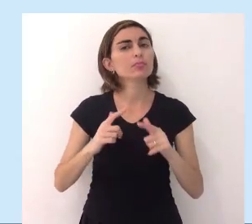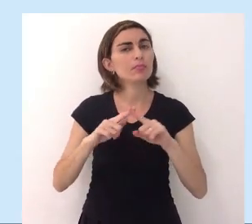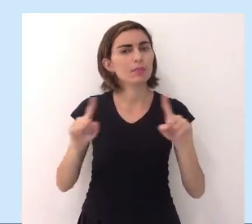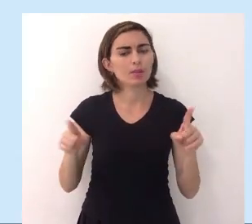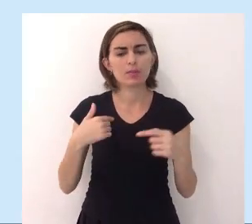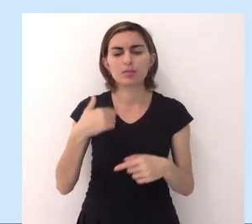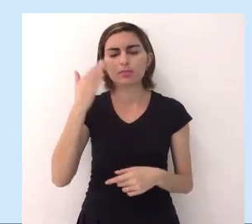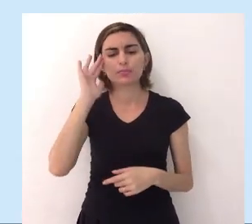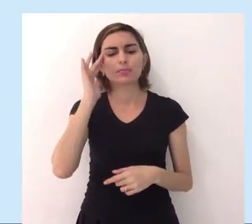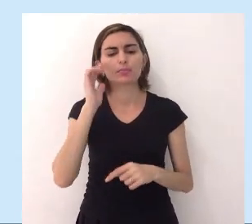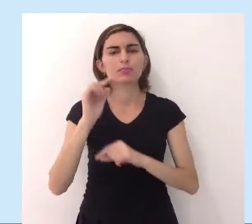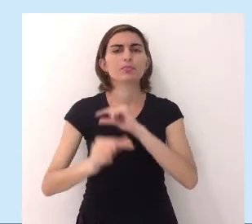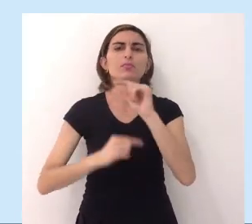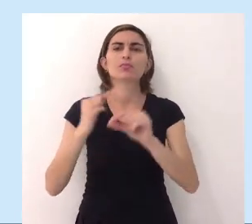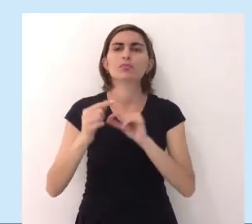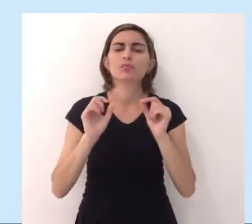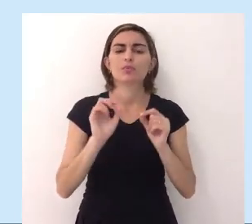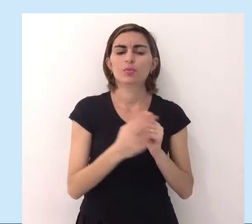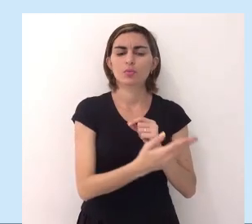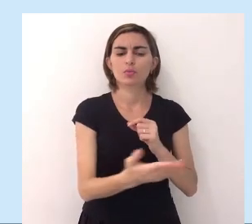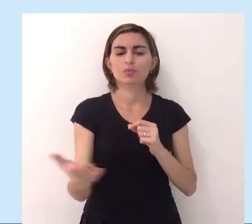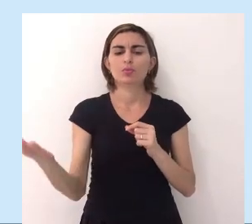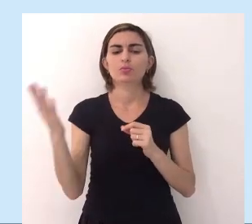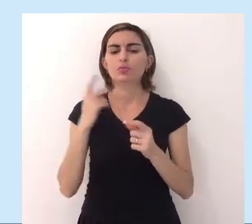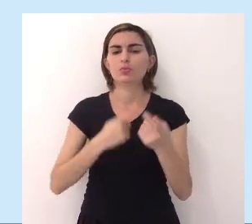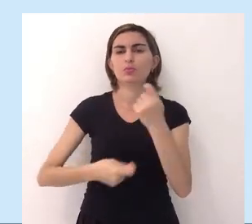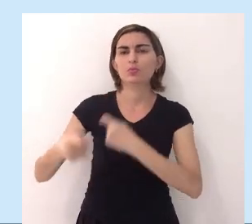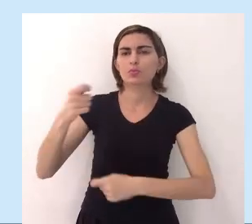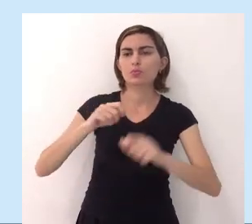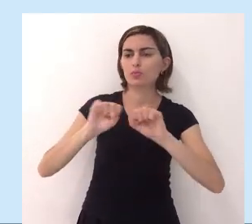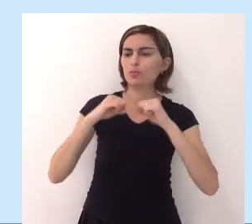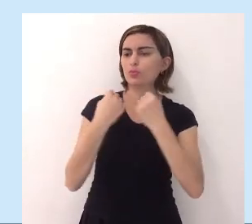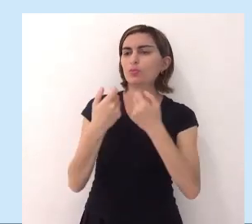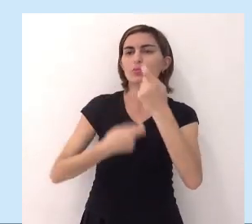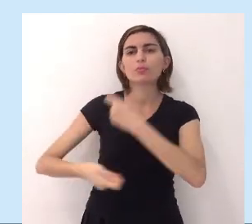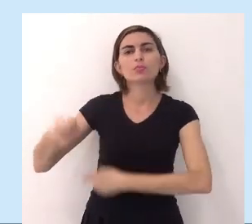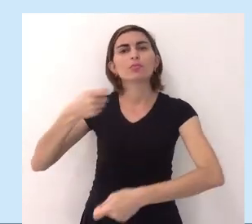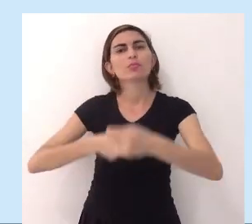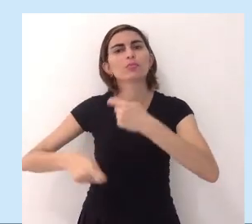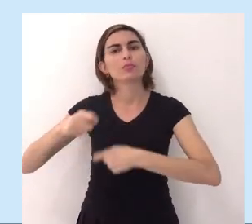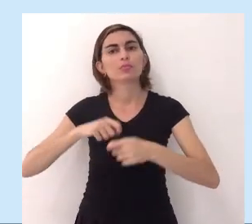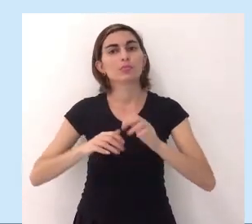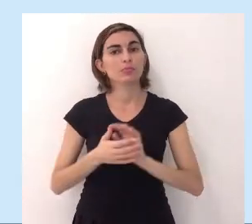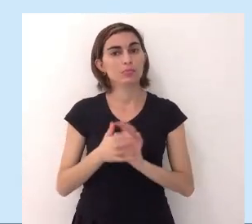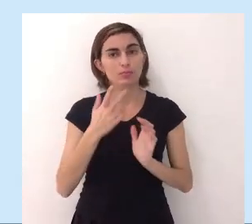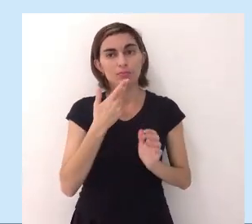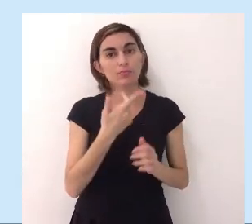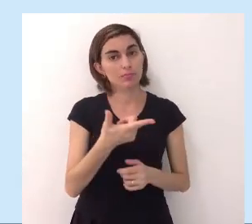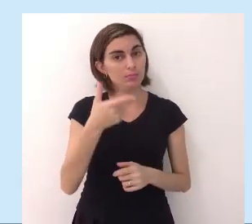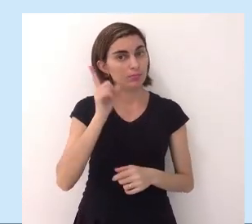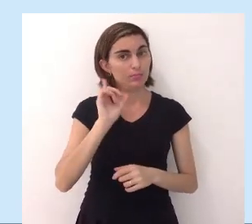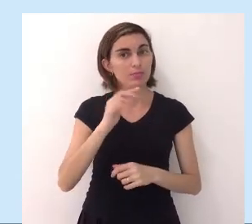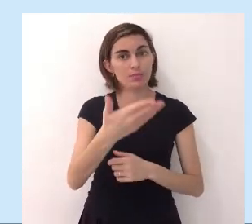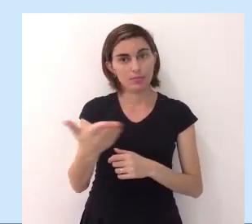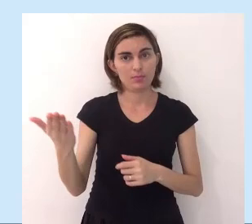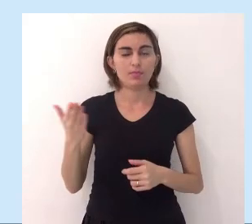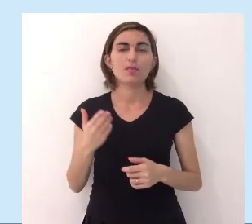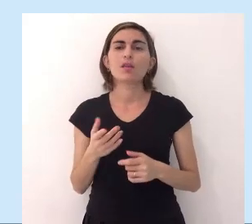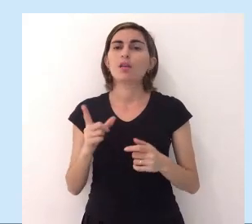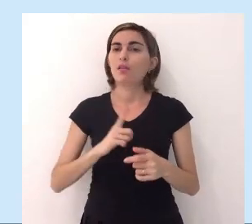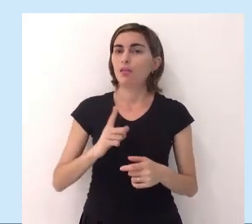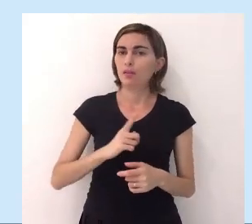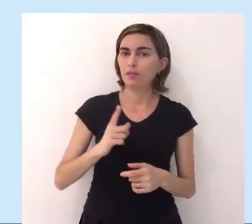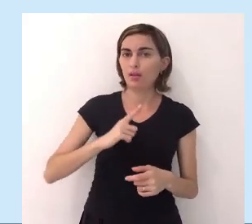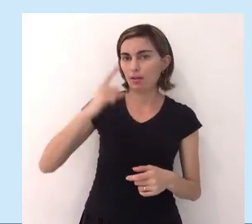Mas vamos entender um pouquinho sobre esse mercantilismo propriamente dito. Então, como eu falei para vocês anteriormente, a gente vai